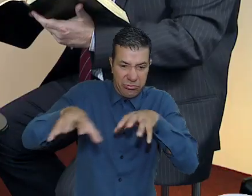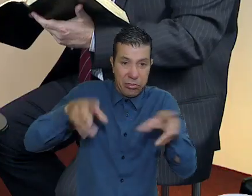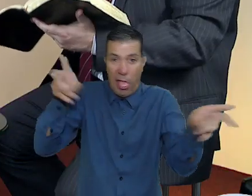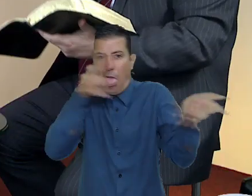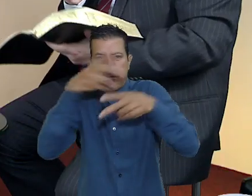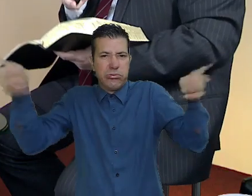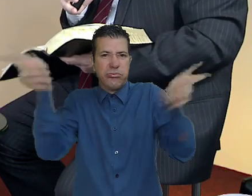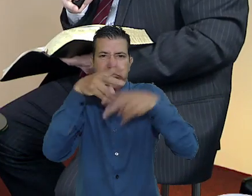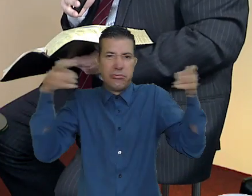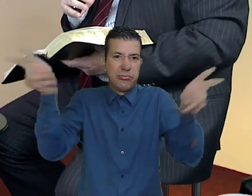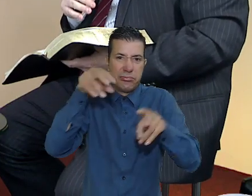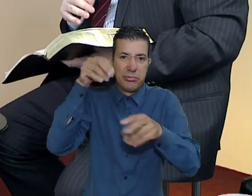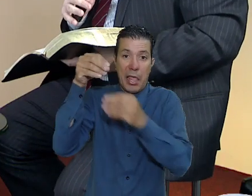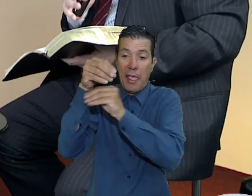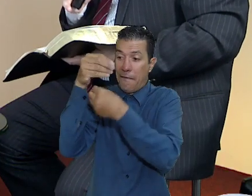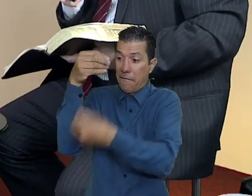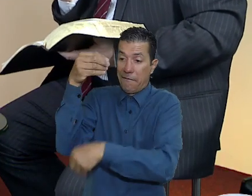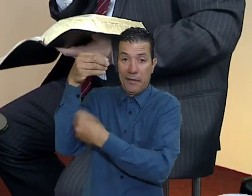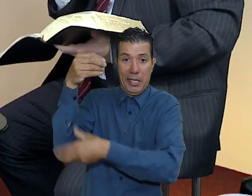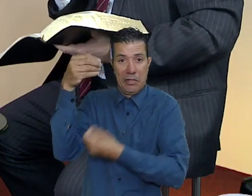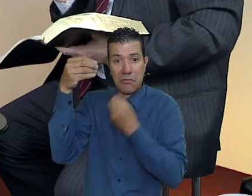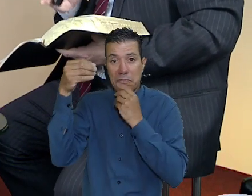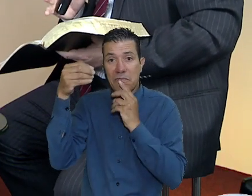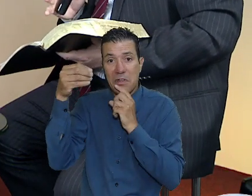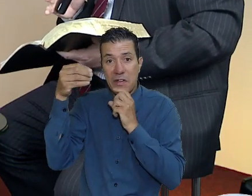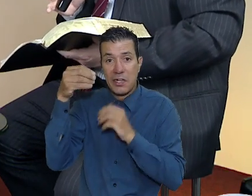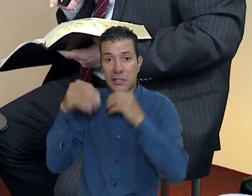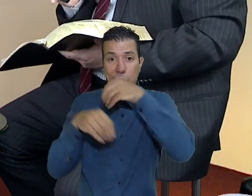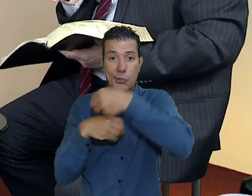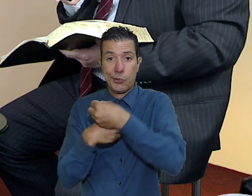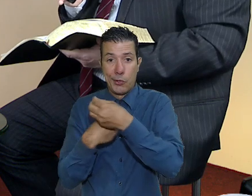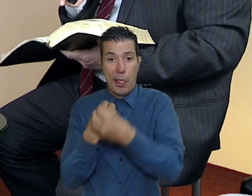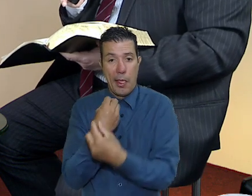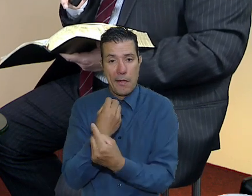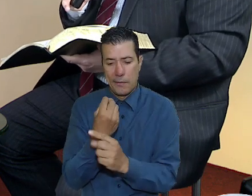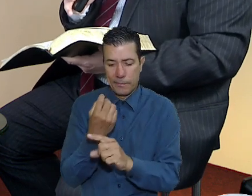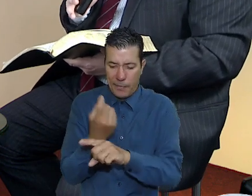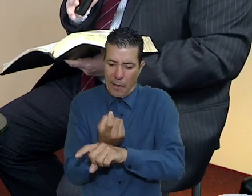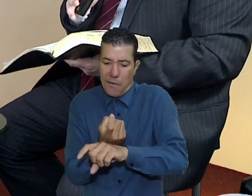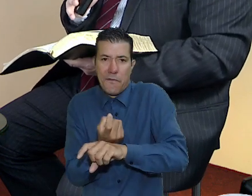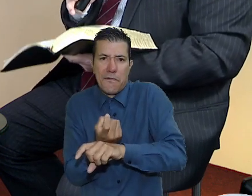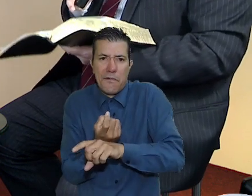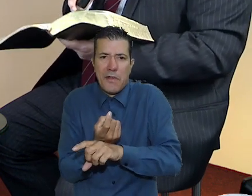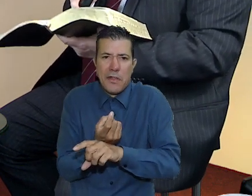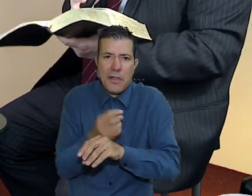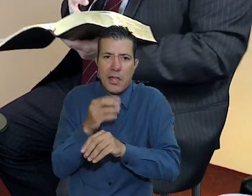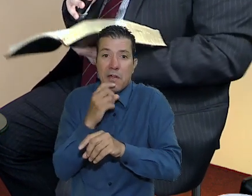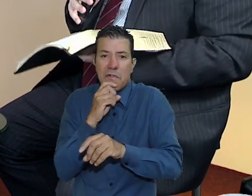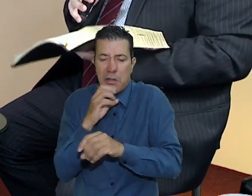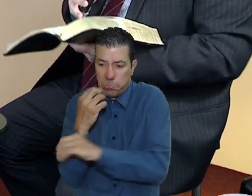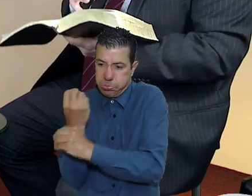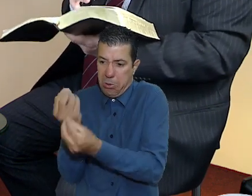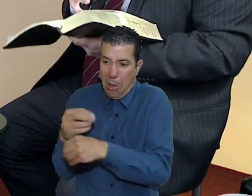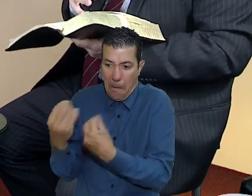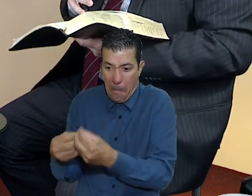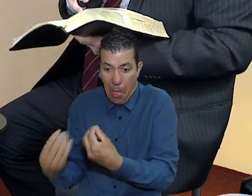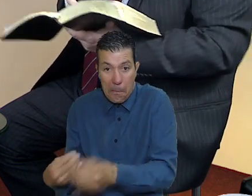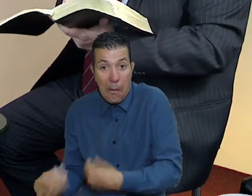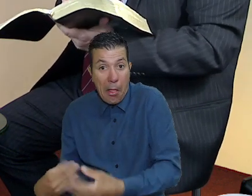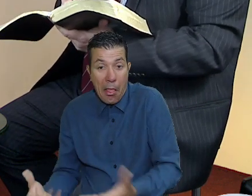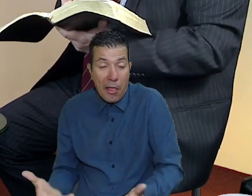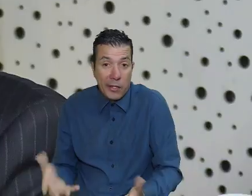forte, deixa cair os seus figos verdes. Ele faz até uma alusão ao ministério do nosso Senhor Jesus Cristo aqui na terra, o qual ele